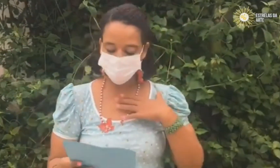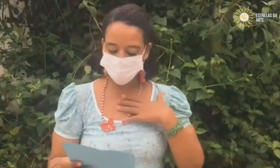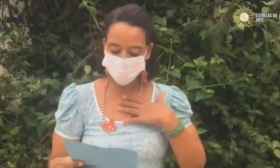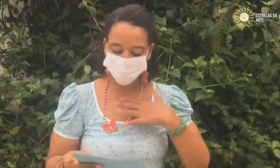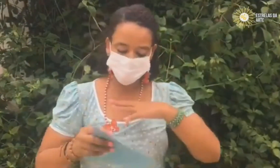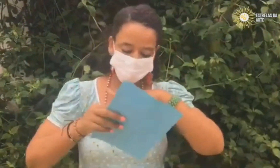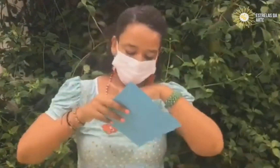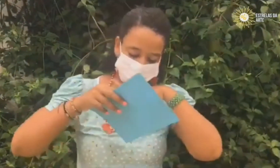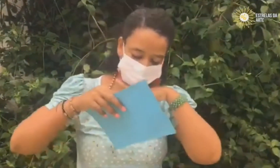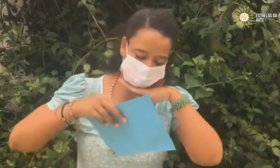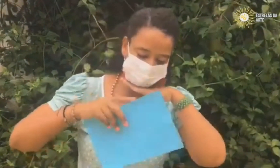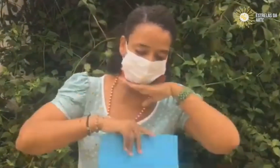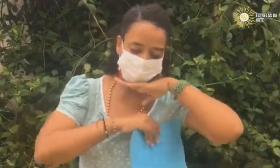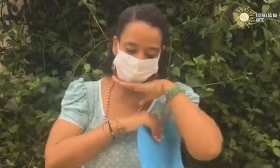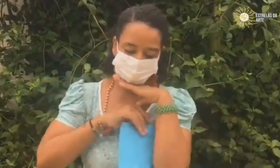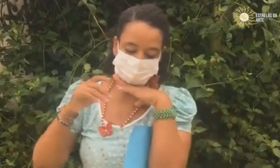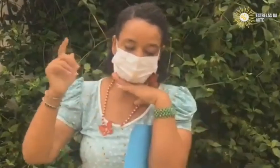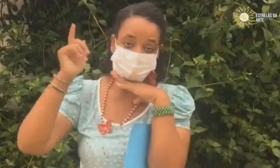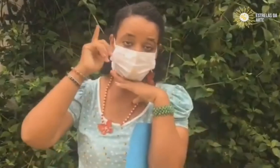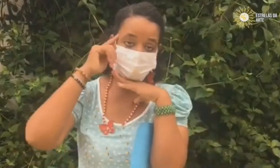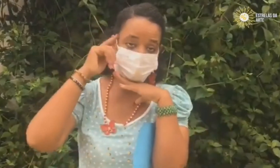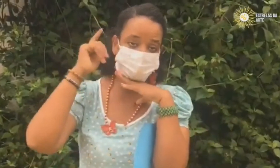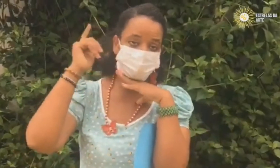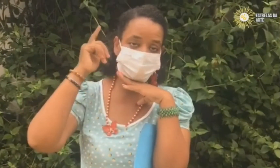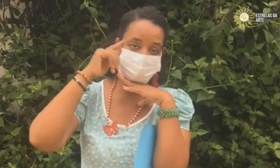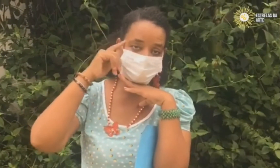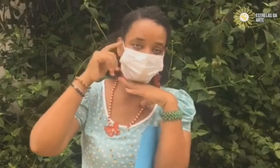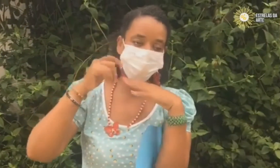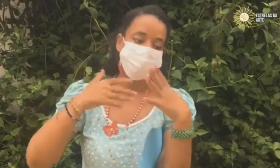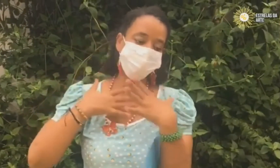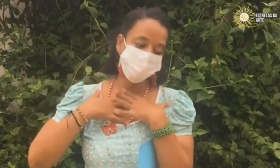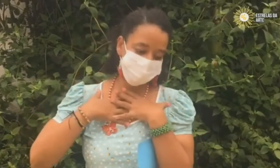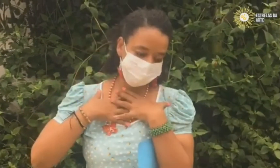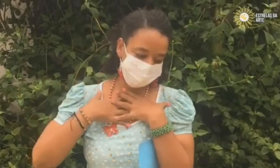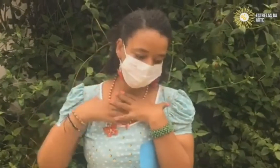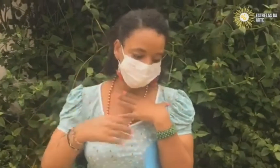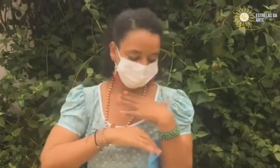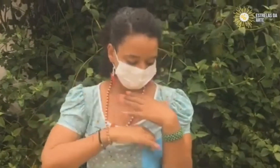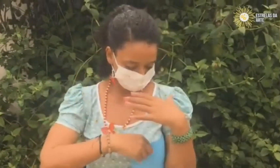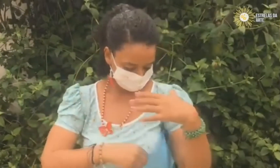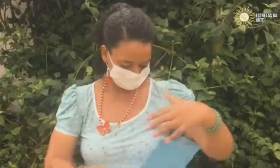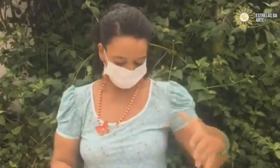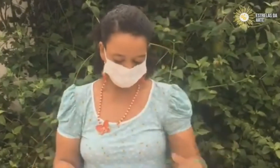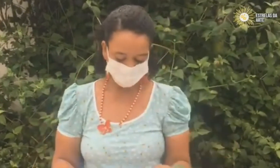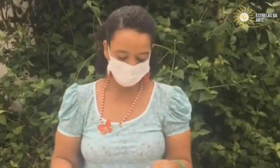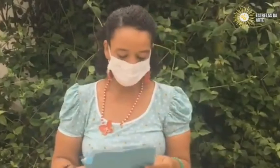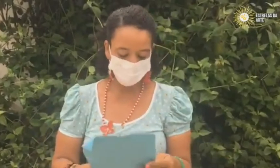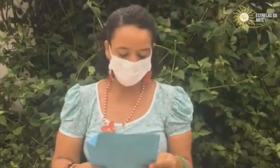Na janela da sua casa, ela ficava pensando no seu amado.